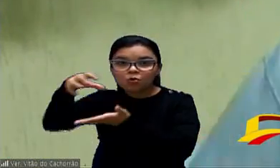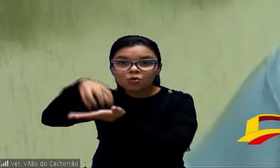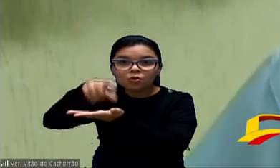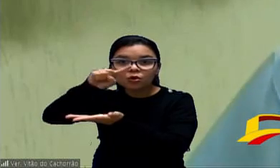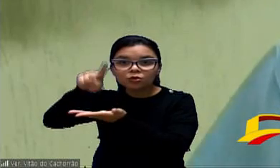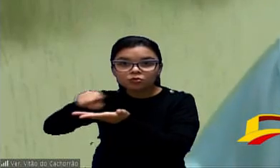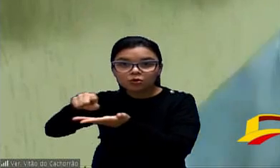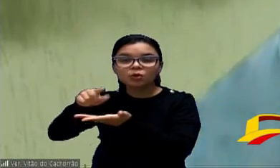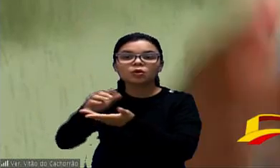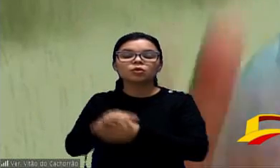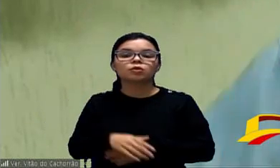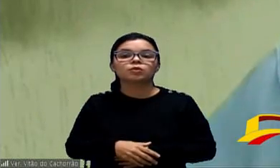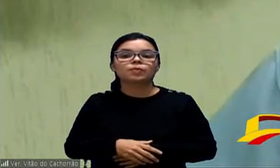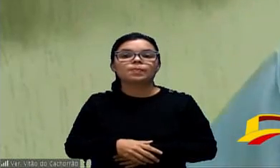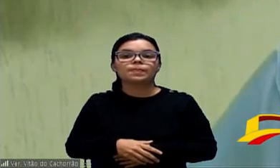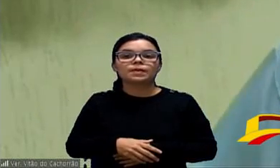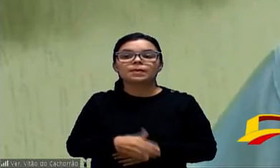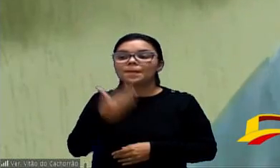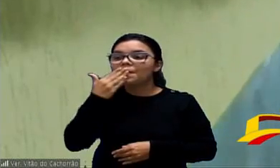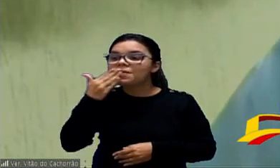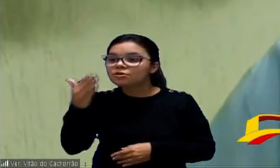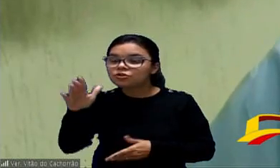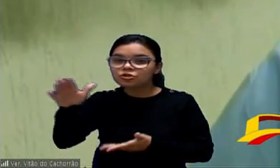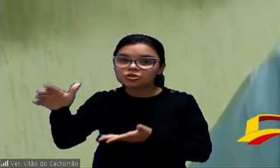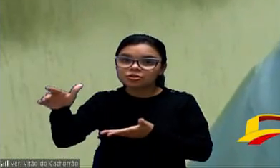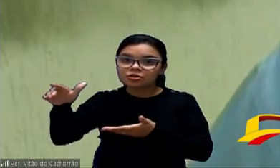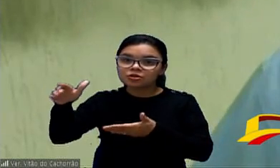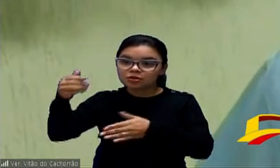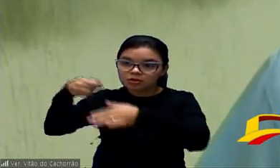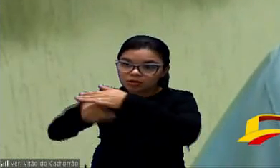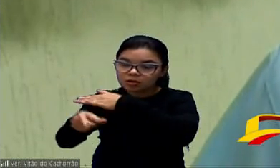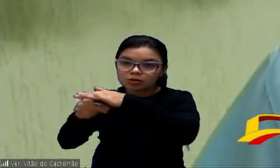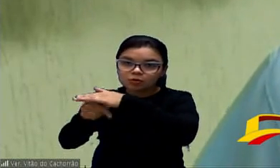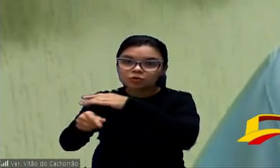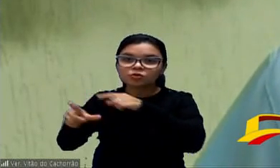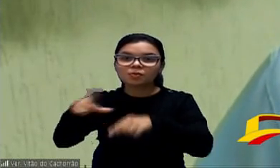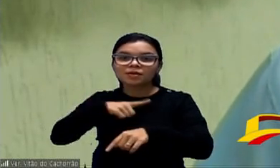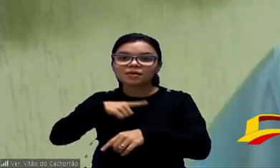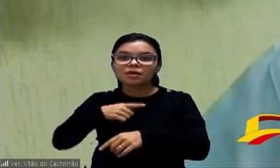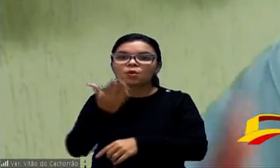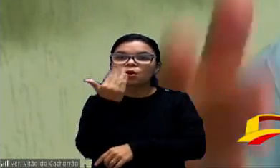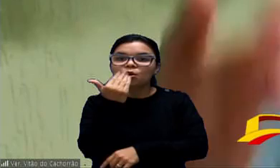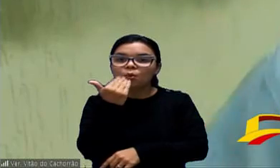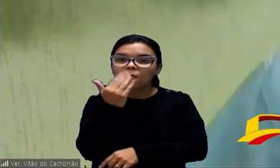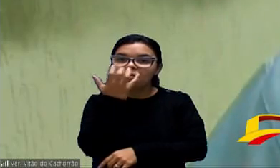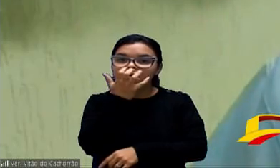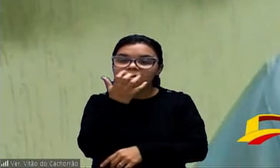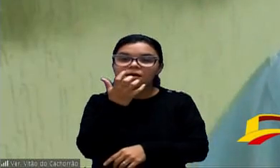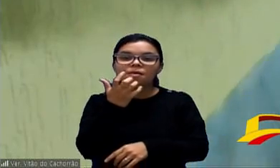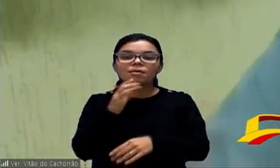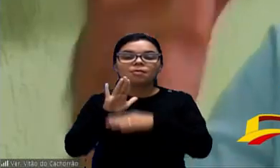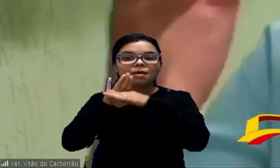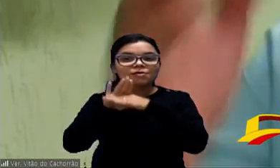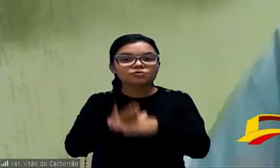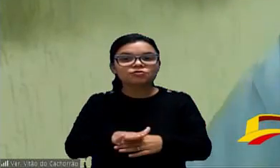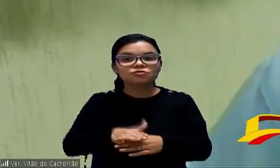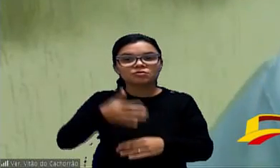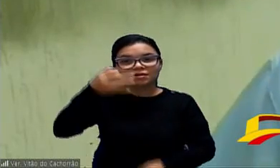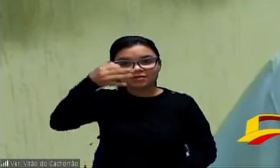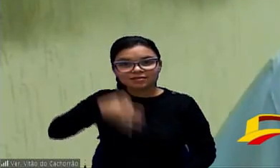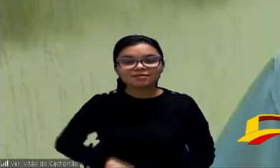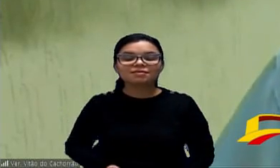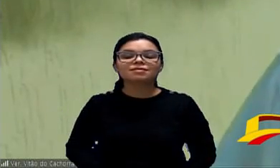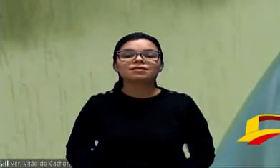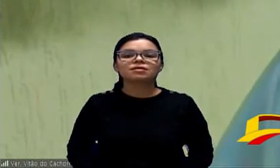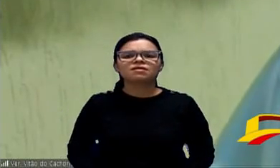os animais, buscar recurso para ter ração, para ter um atendimento digno. Muita gente abandona